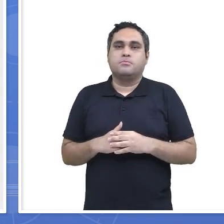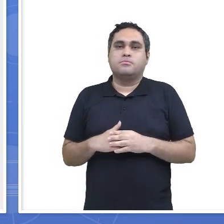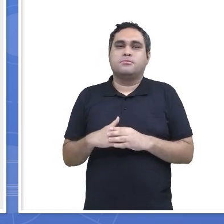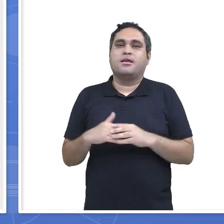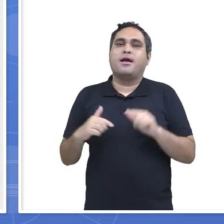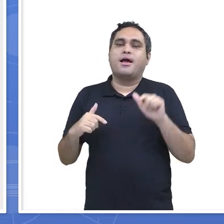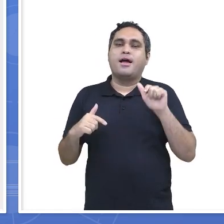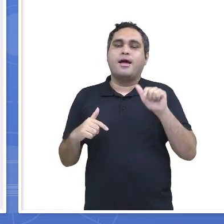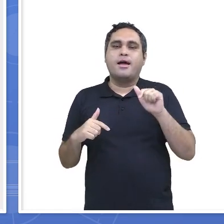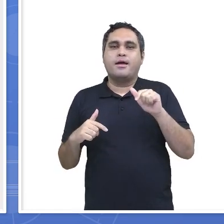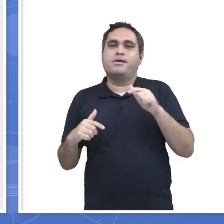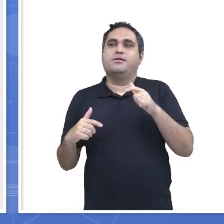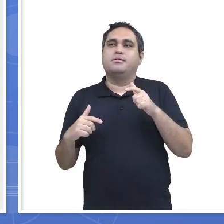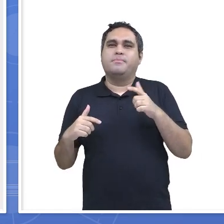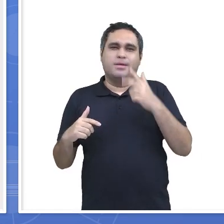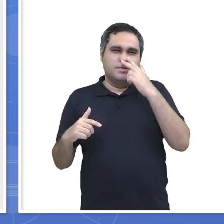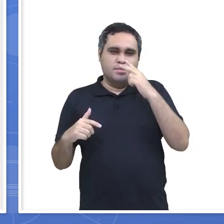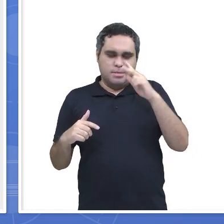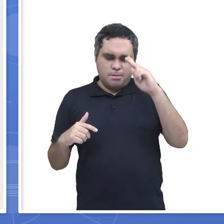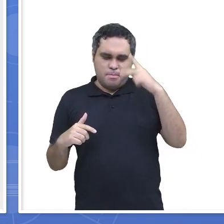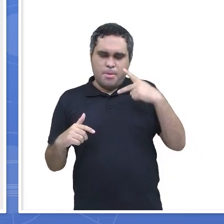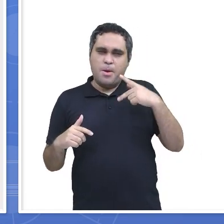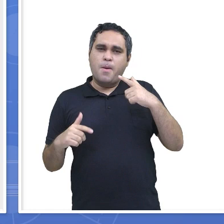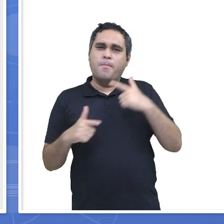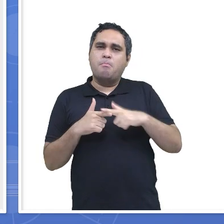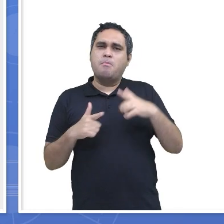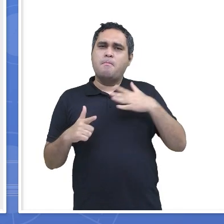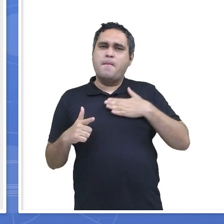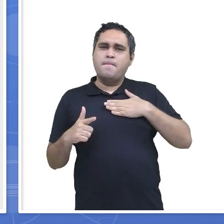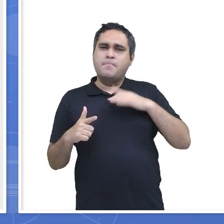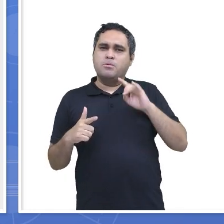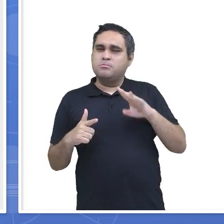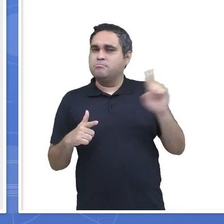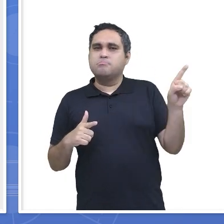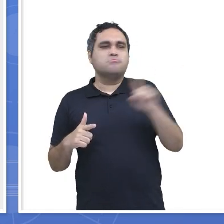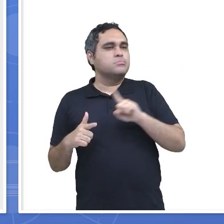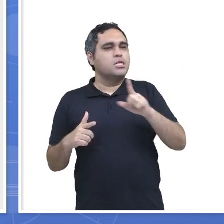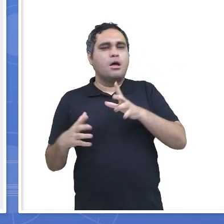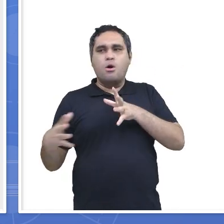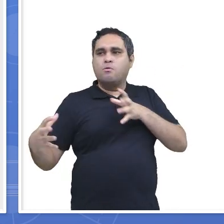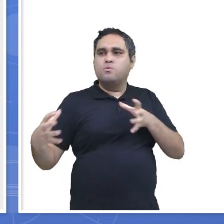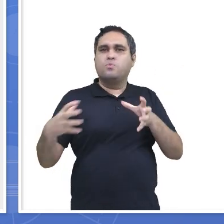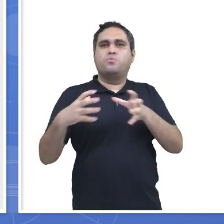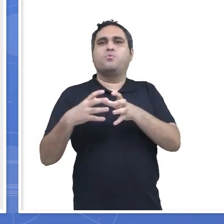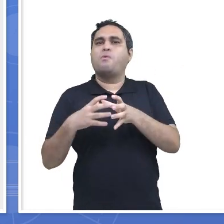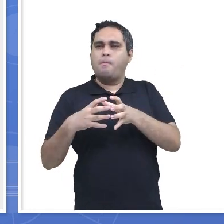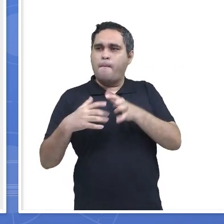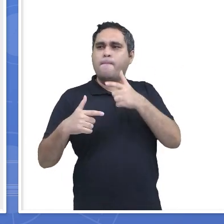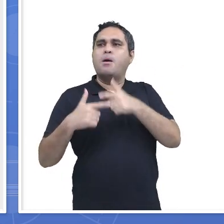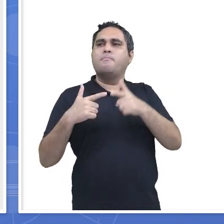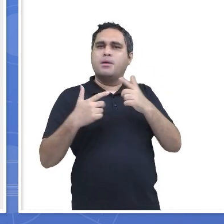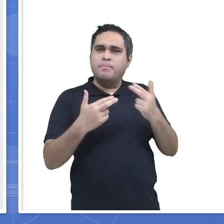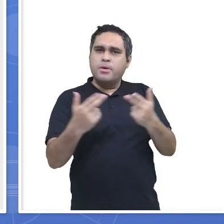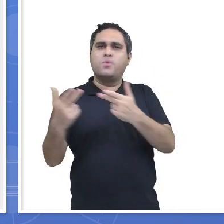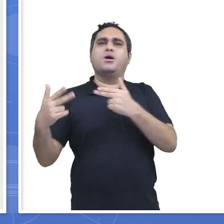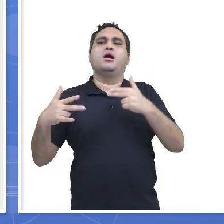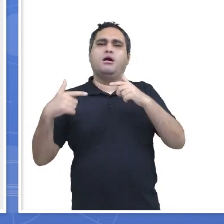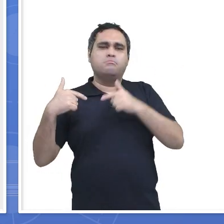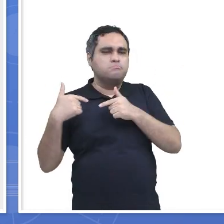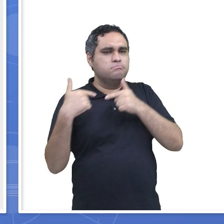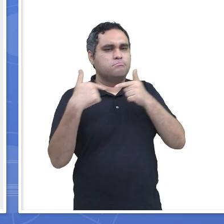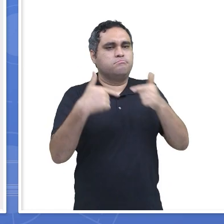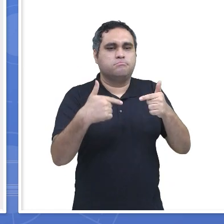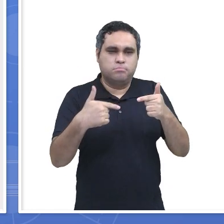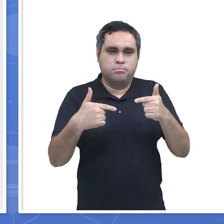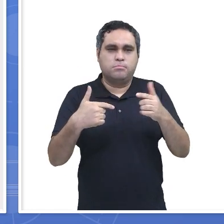ultrapassam as suas lutas individuais, né? Surgem plataformas de movimentos sociais que articulam pautas e